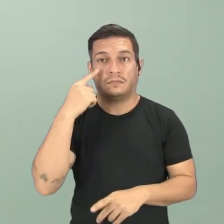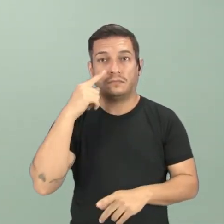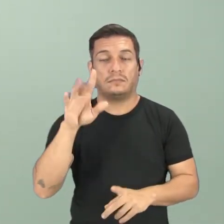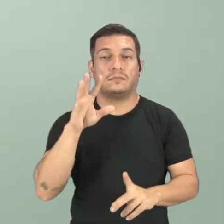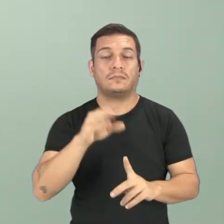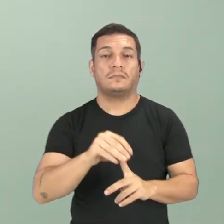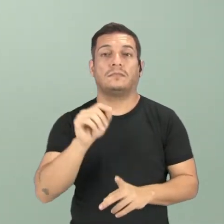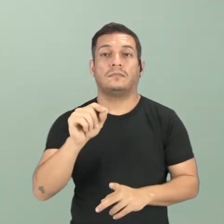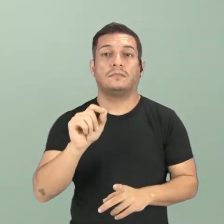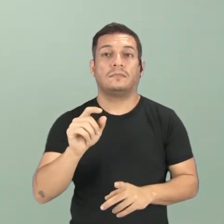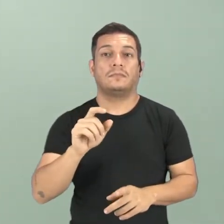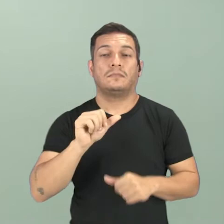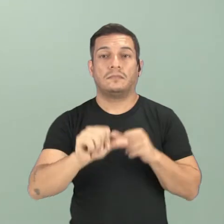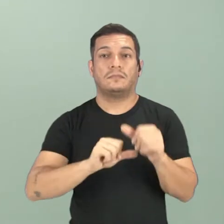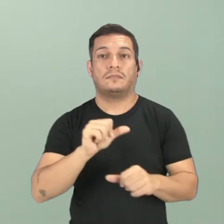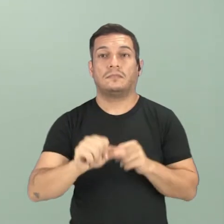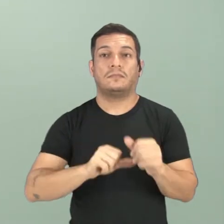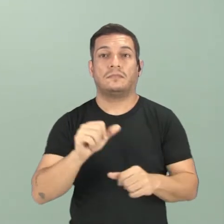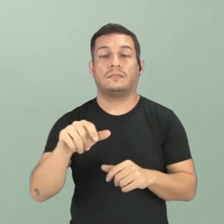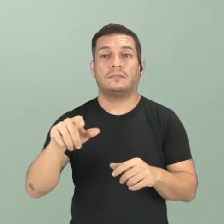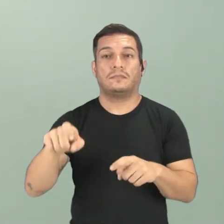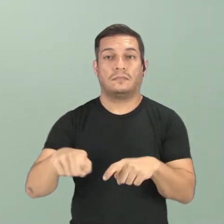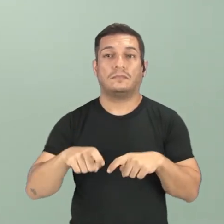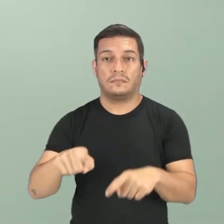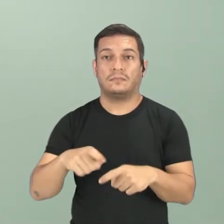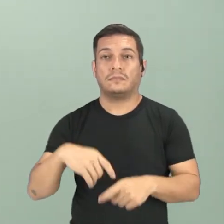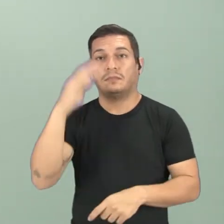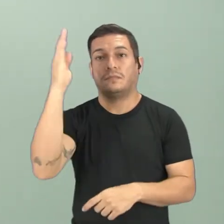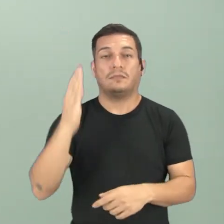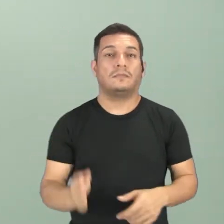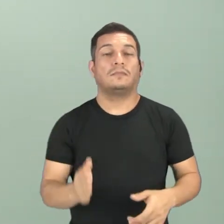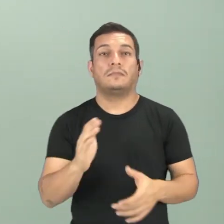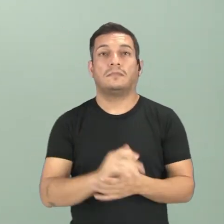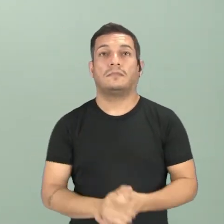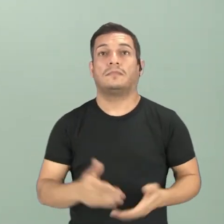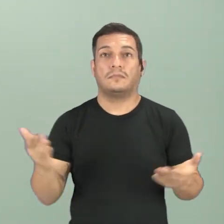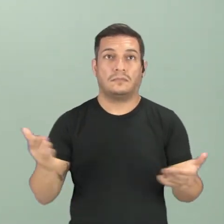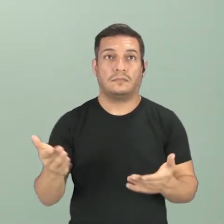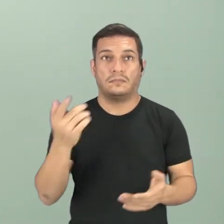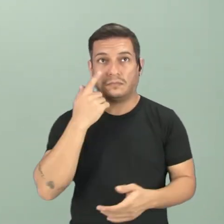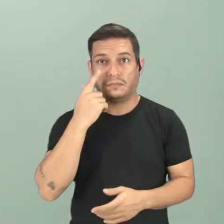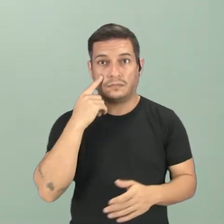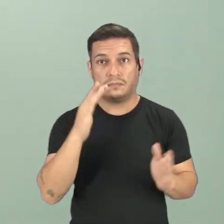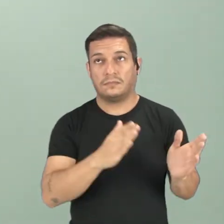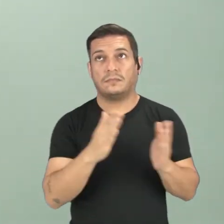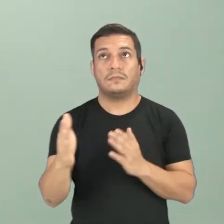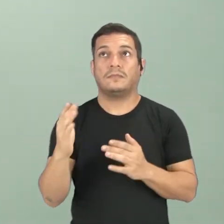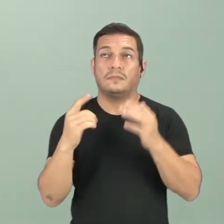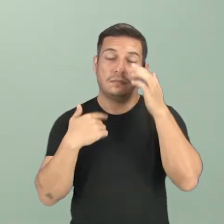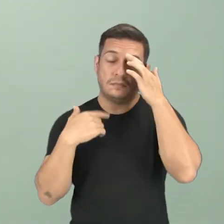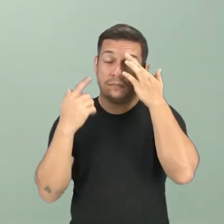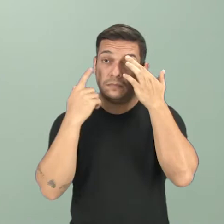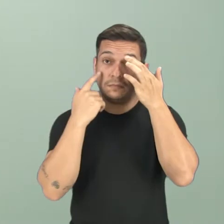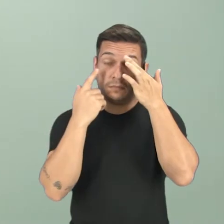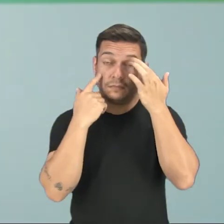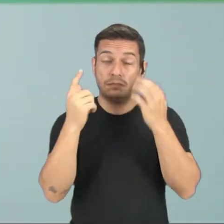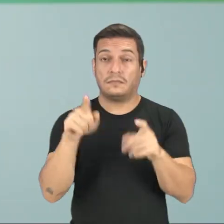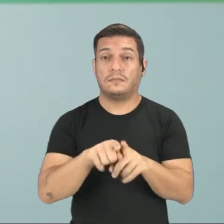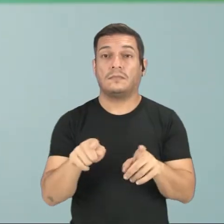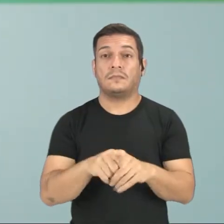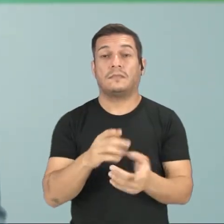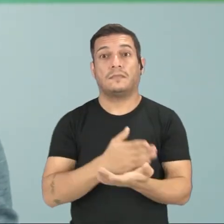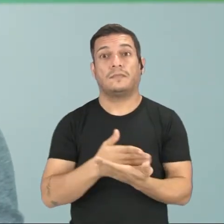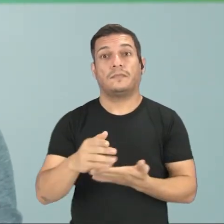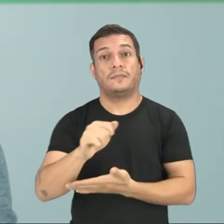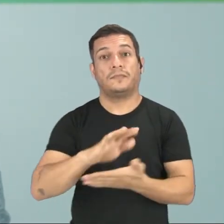a reforma agrária no Brasil. Agora nós vamos avançar e vamos começar